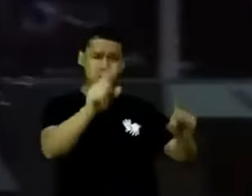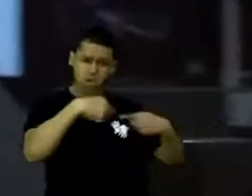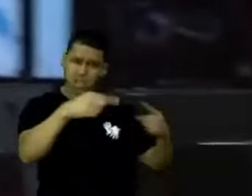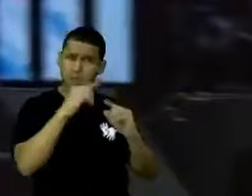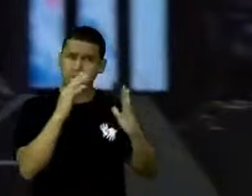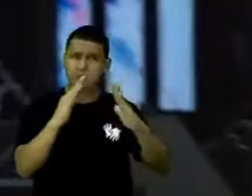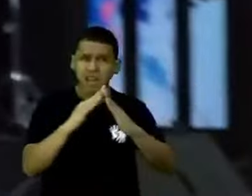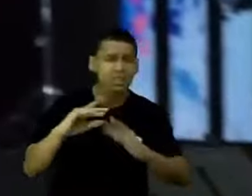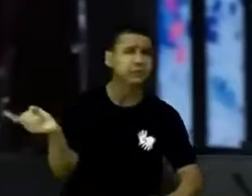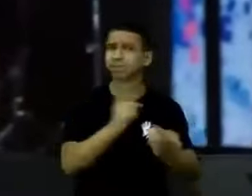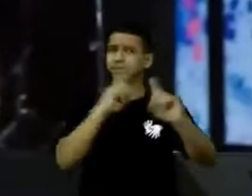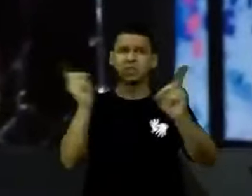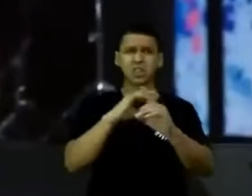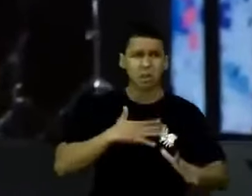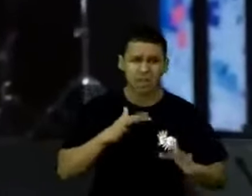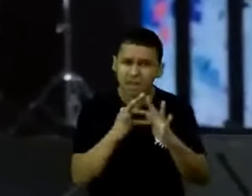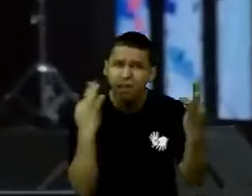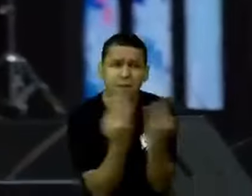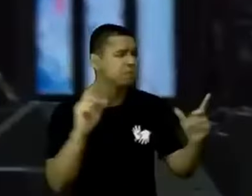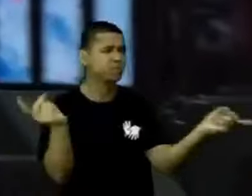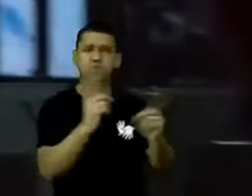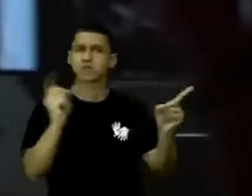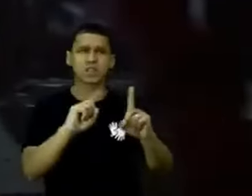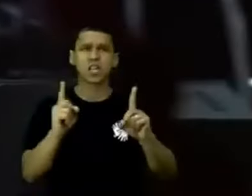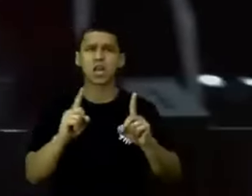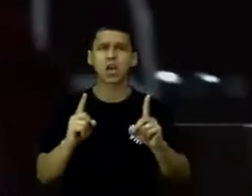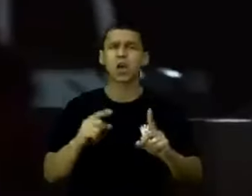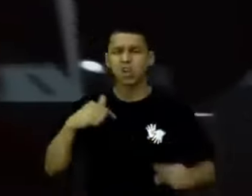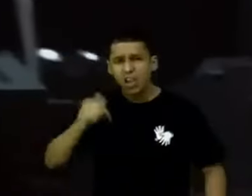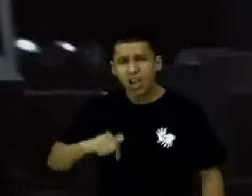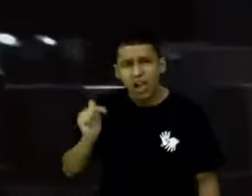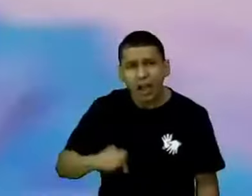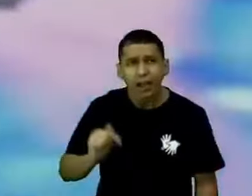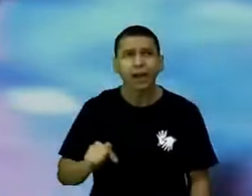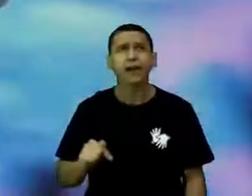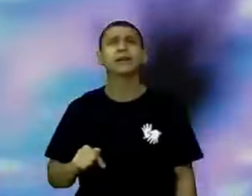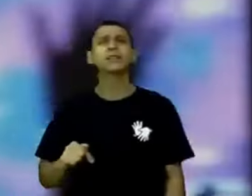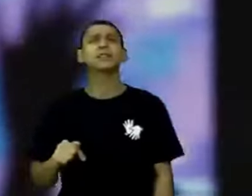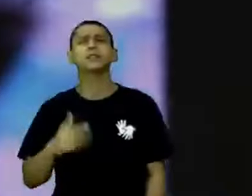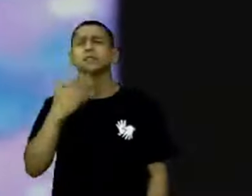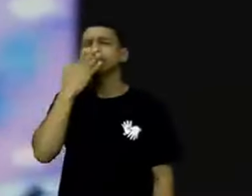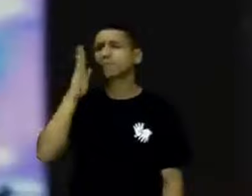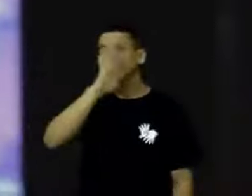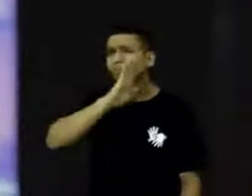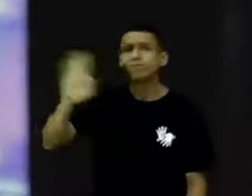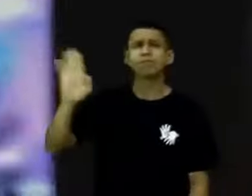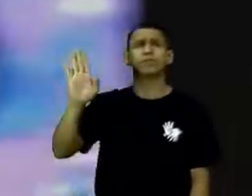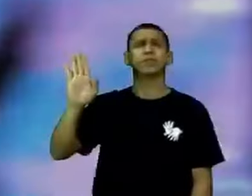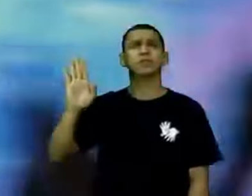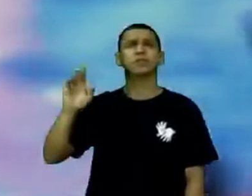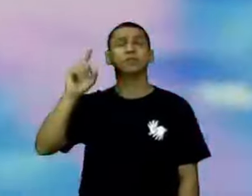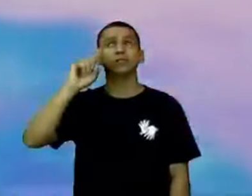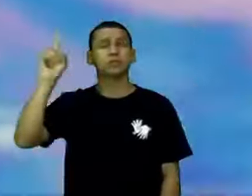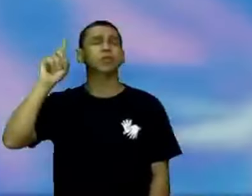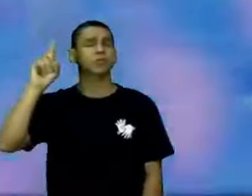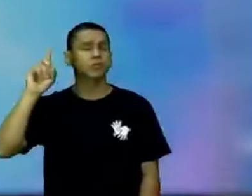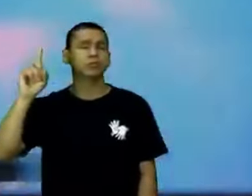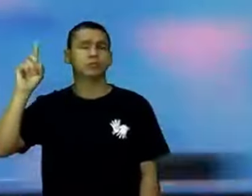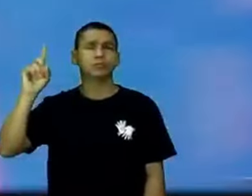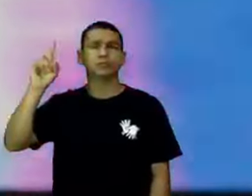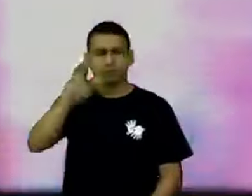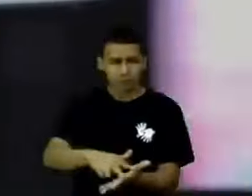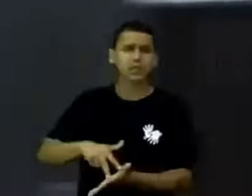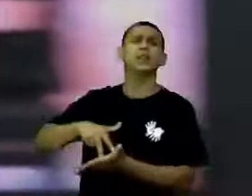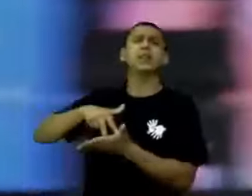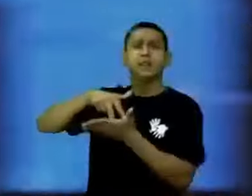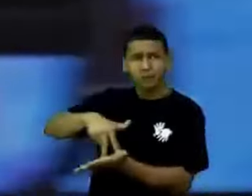não, contra a minha família não. E eu estou aqui para dizer, profeta, se levante,